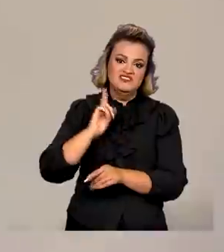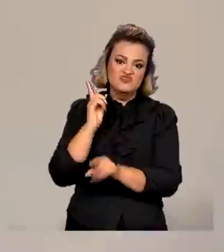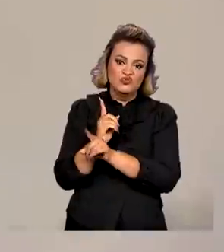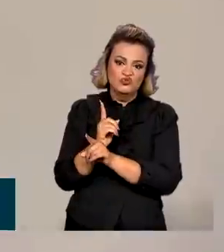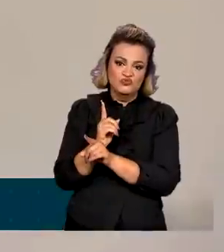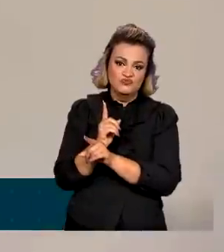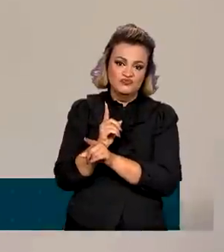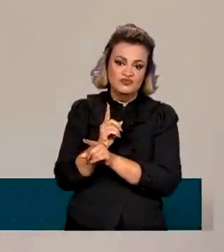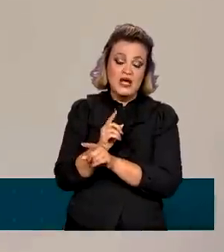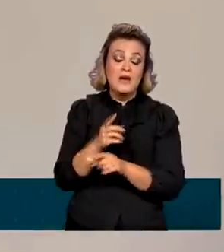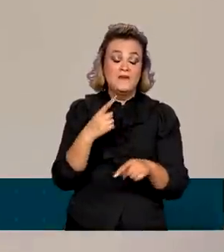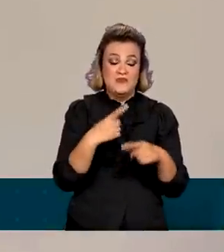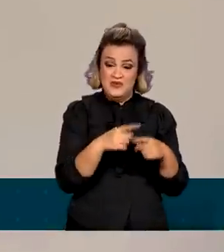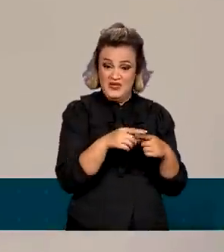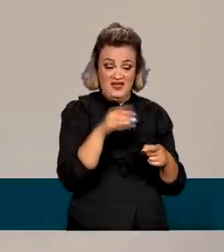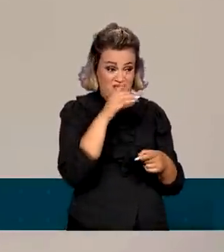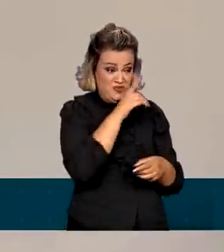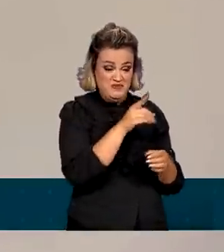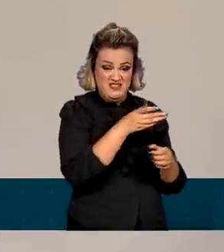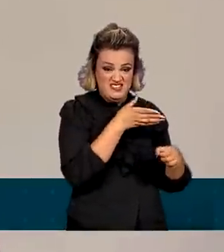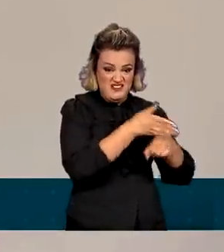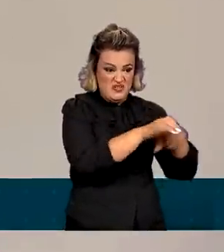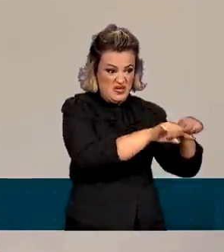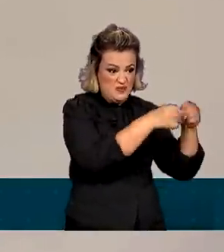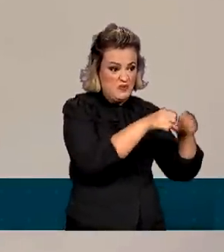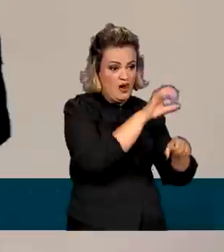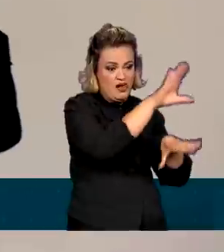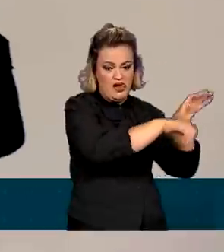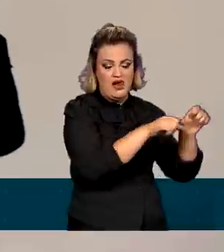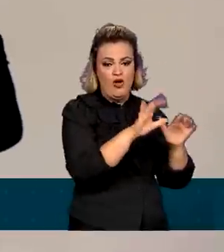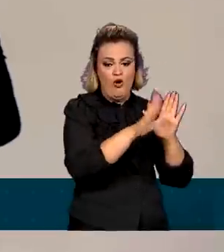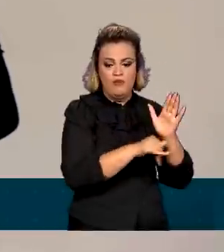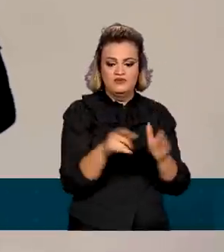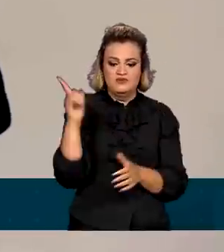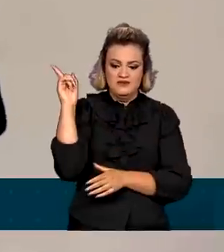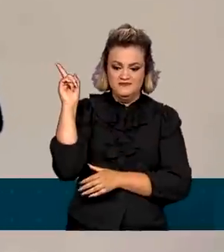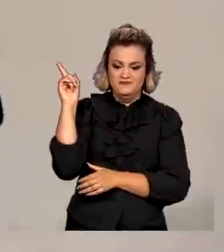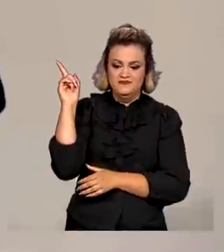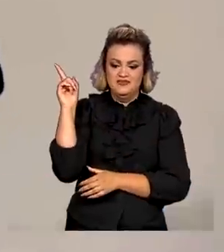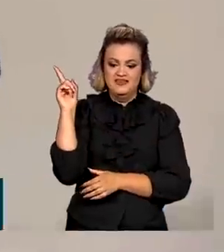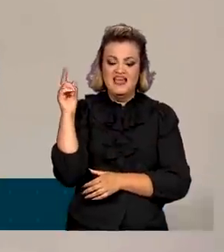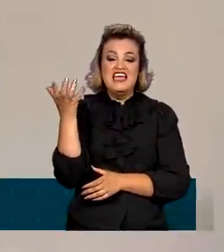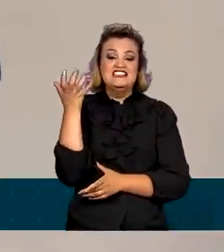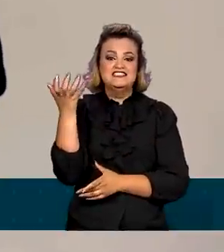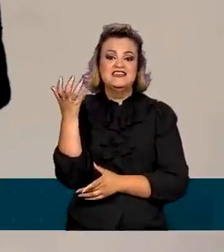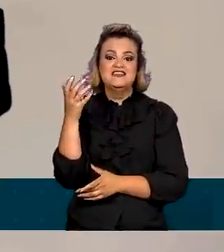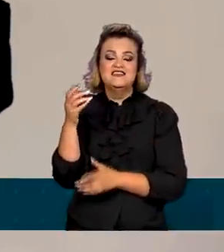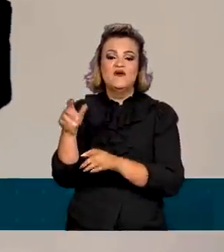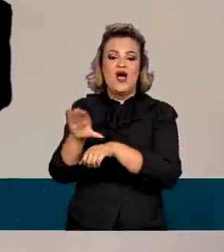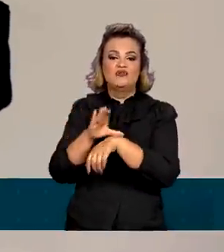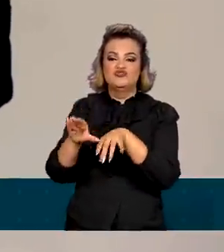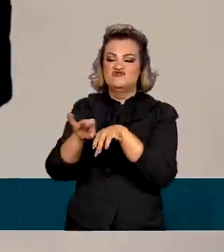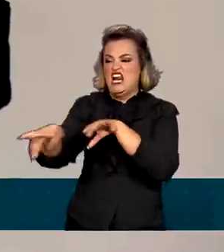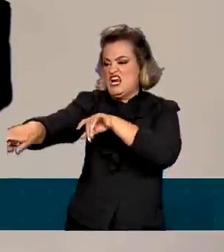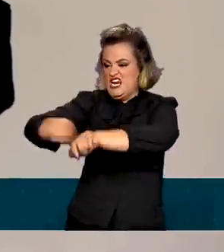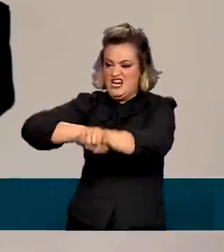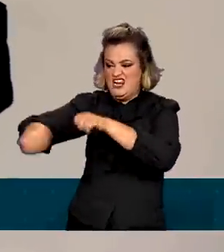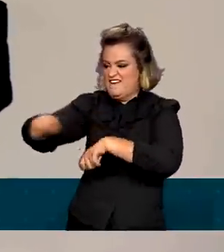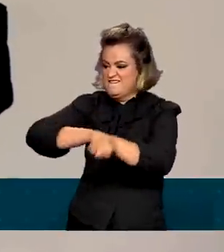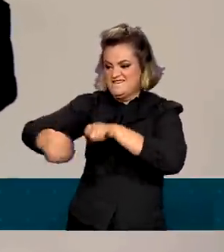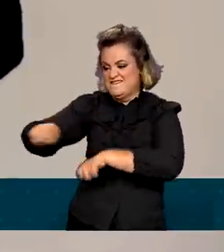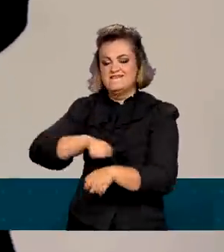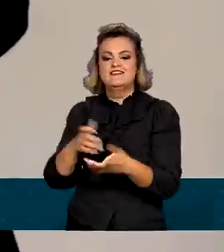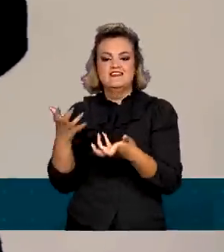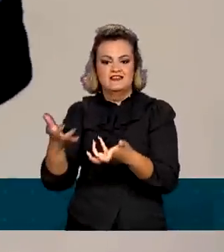Federal durante a invasão ocorrida no domingo. Me relatou o doutor Andrei que o objetivo era rasgar a Constituição, destruir a